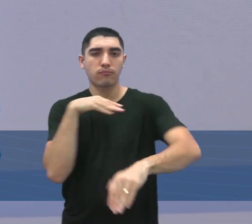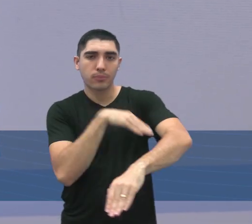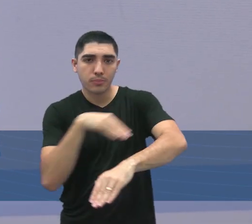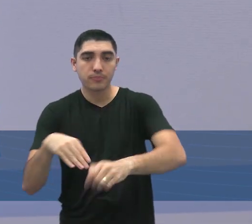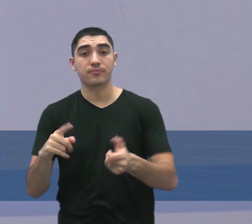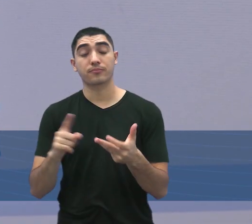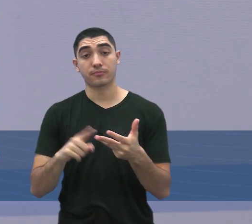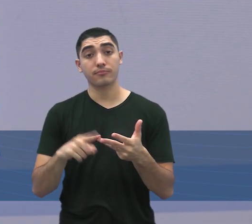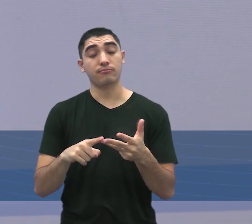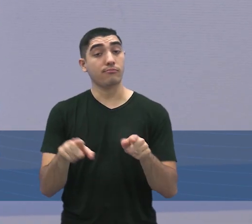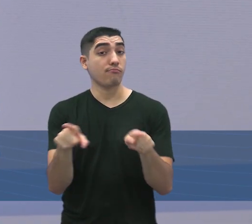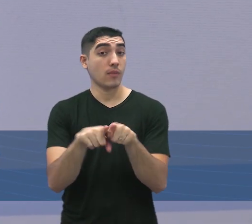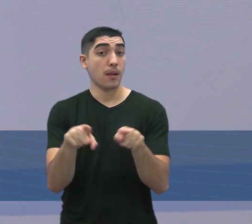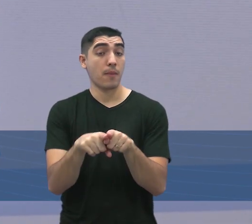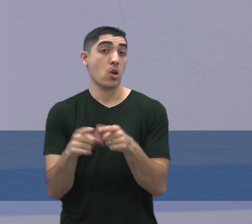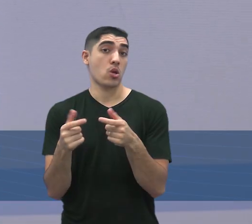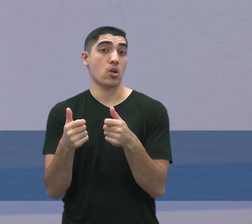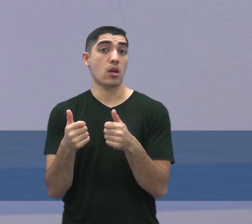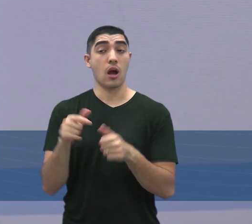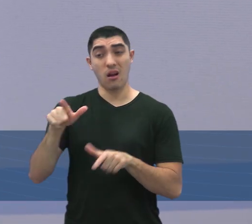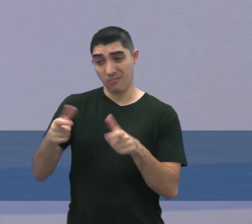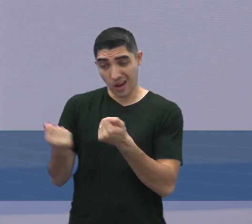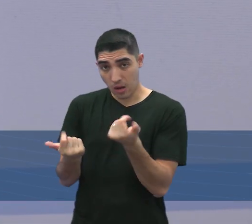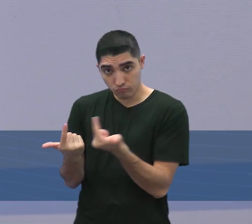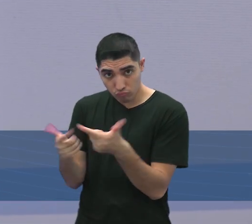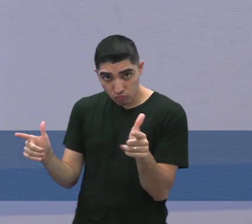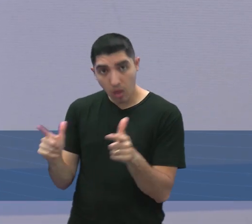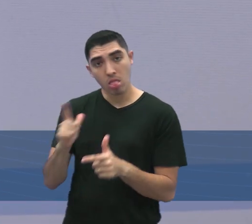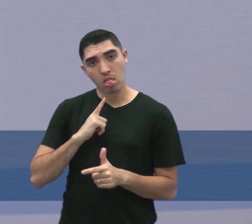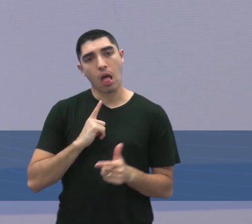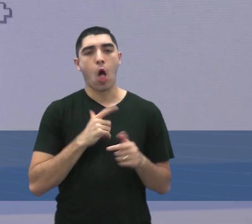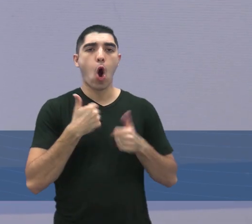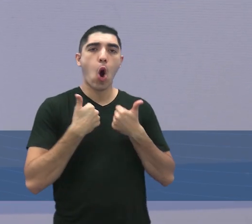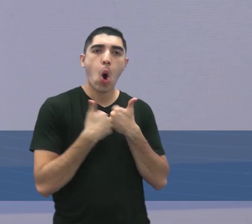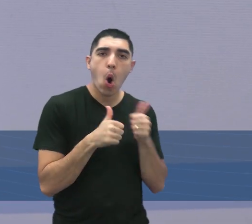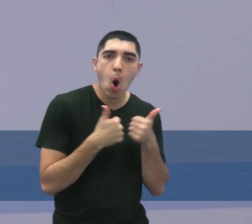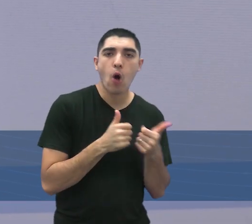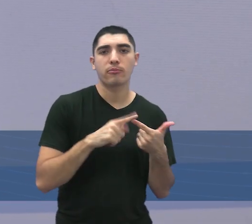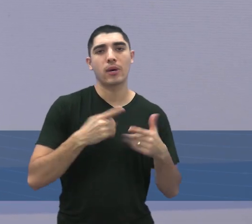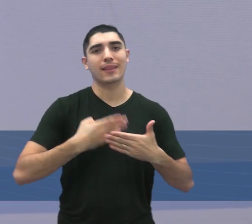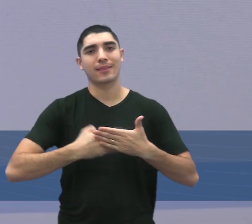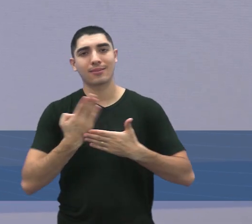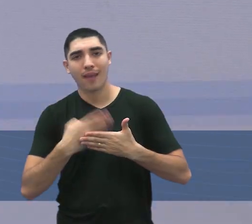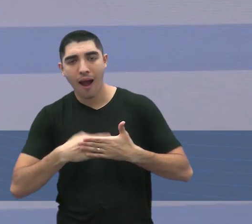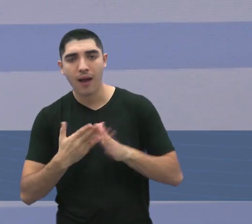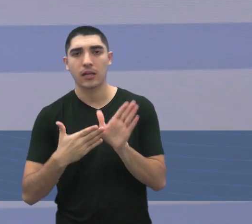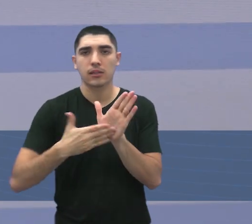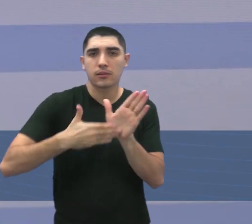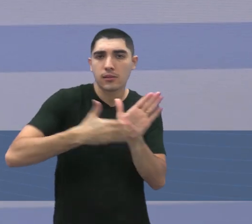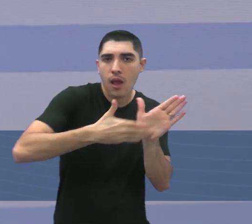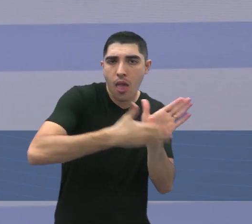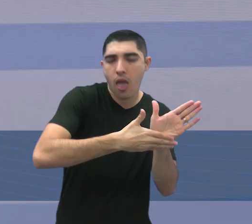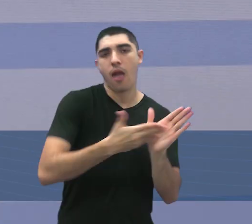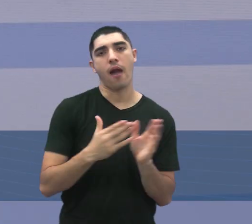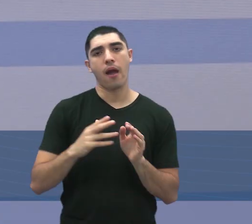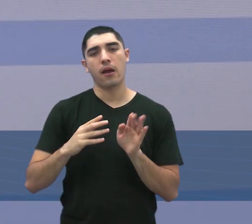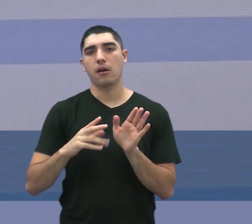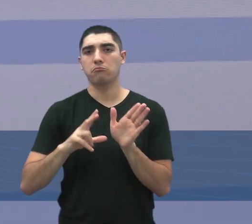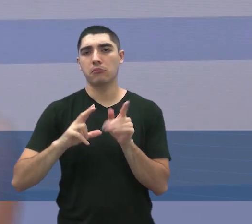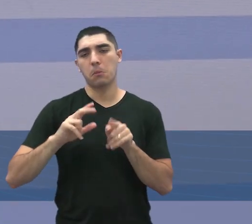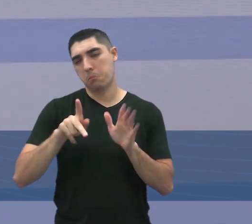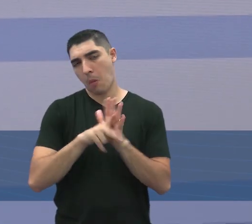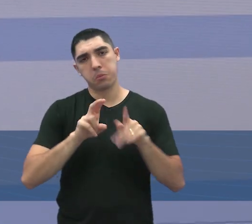de transporte, né, tem muita gente que não opta por usar o carro, então tem aqui os gastos com ônibus, trem, metrô, táxi, carro